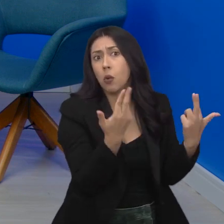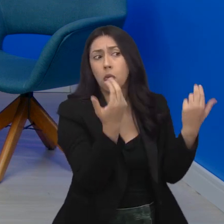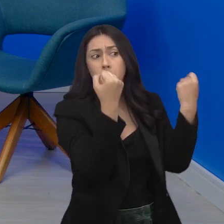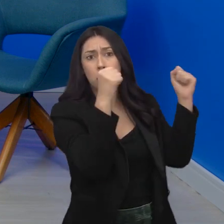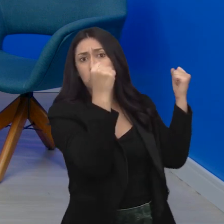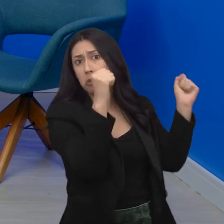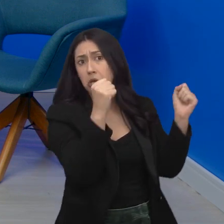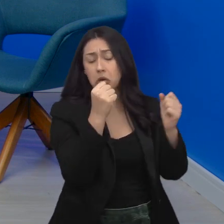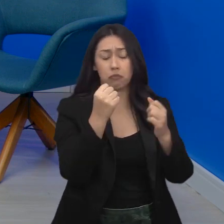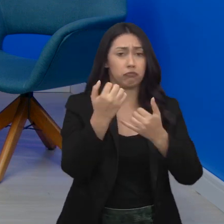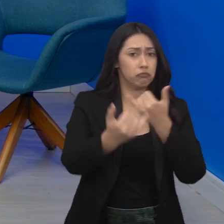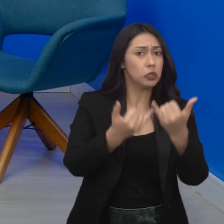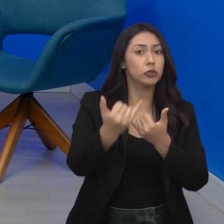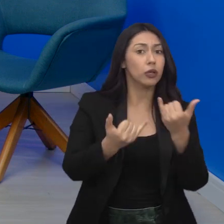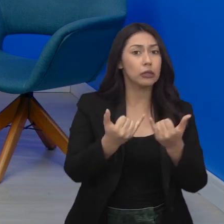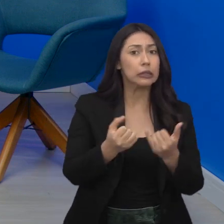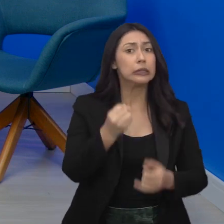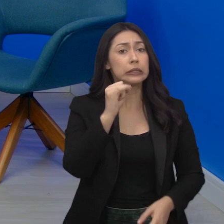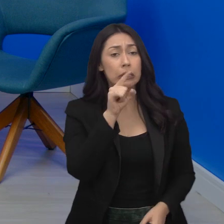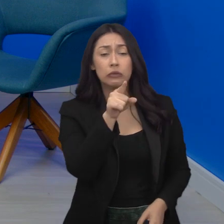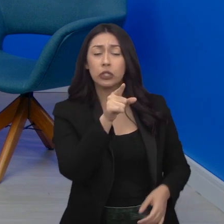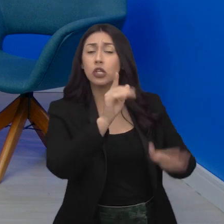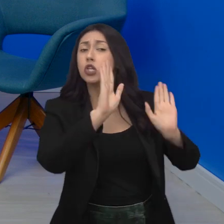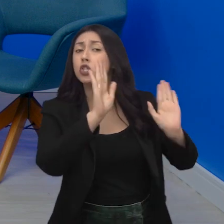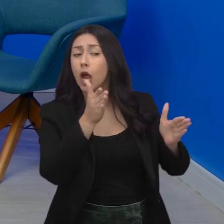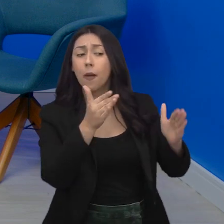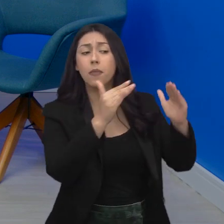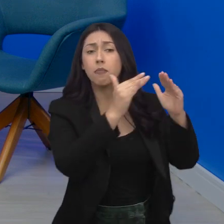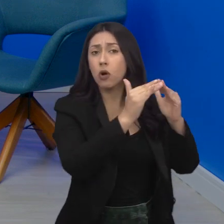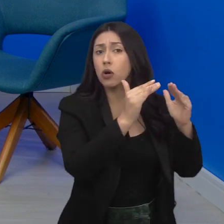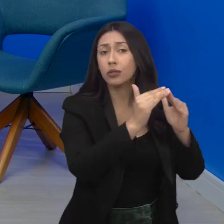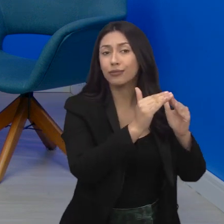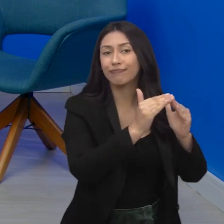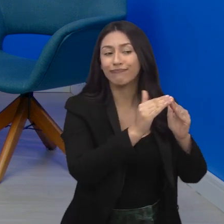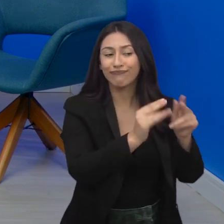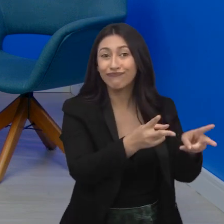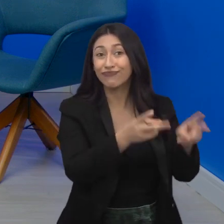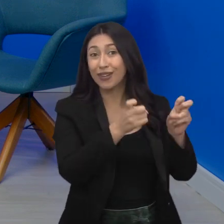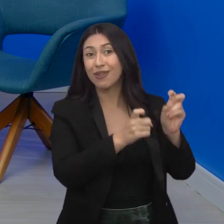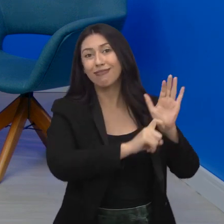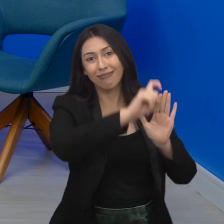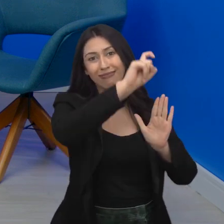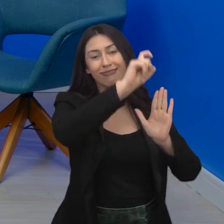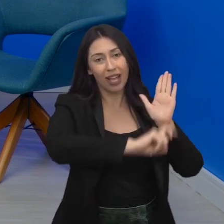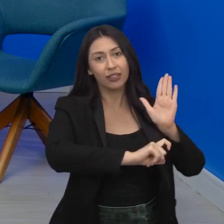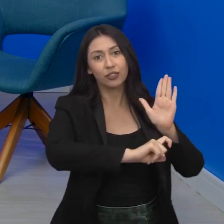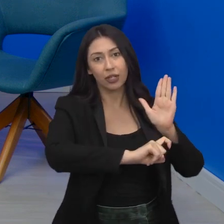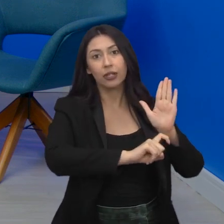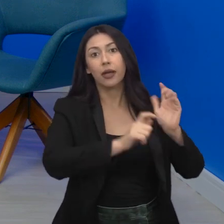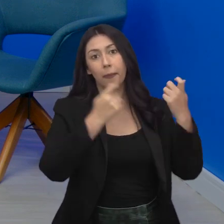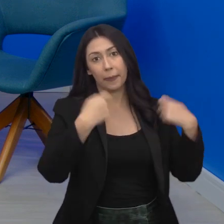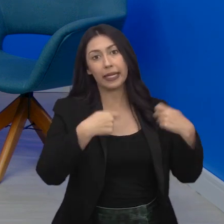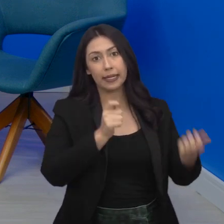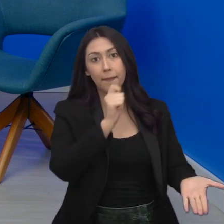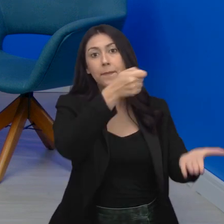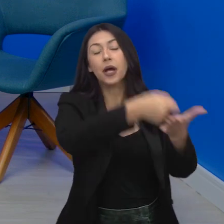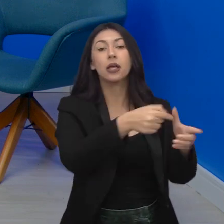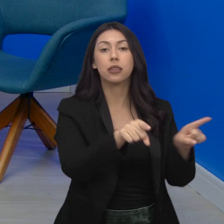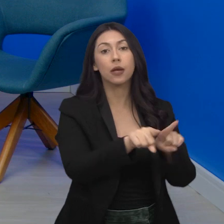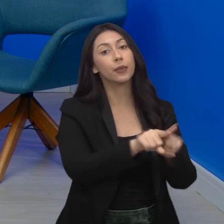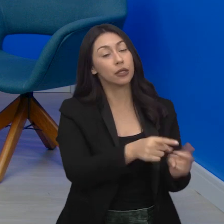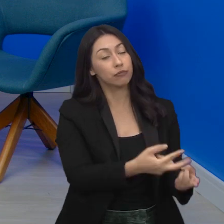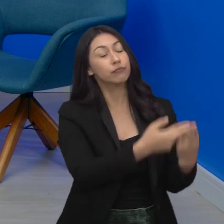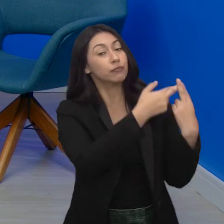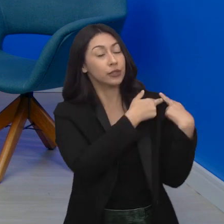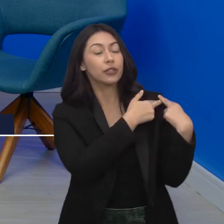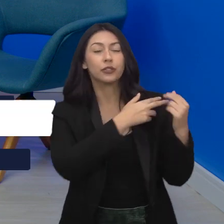de jogos. E se você mora ou já morou em um, já se deparou com as taxas condominiais e outras responsabilidades como